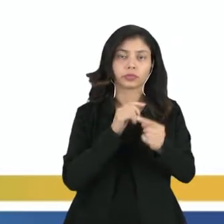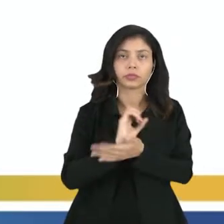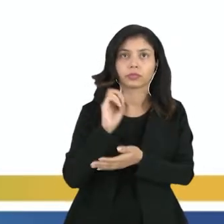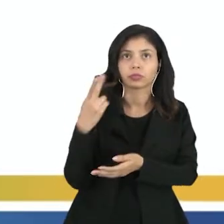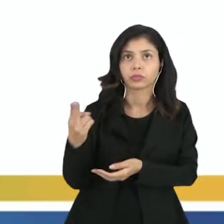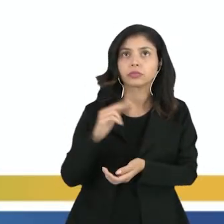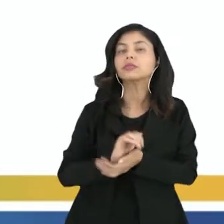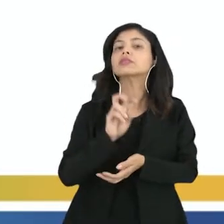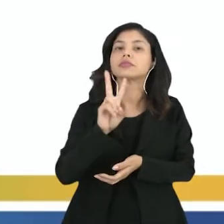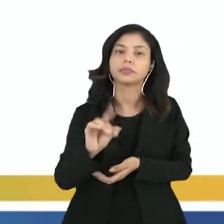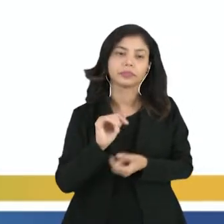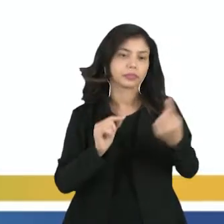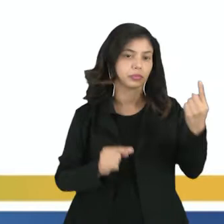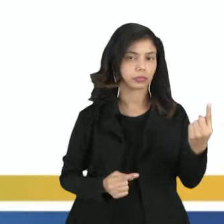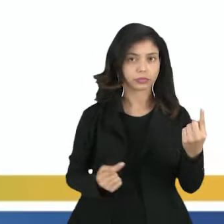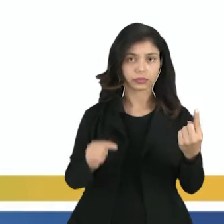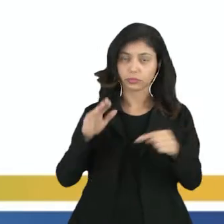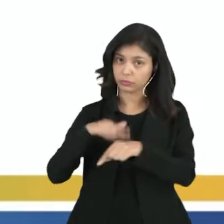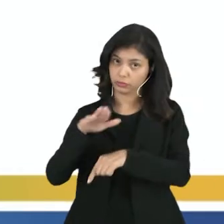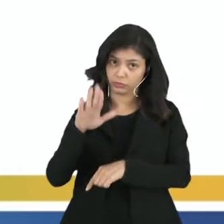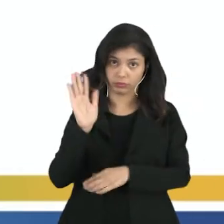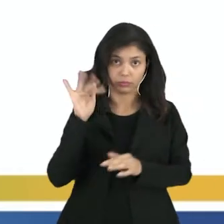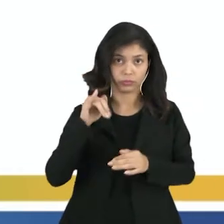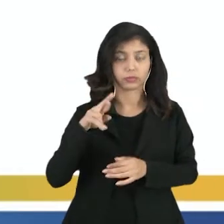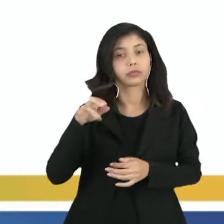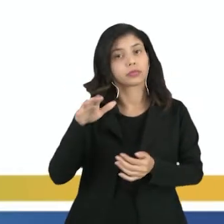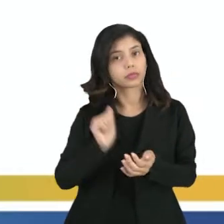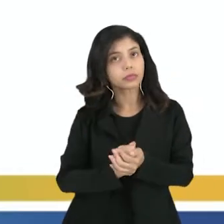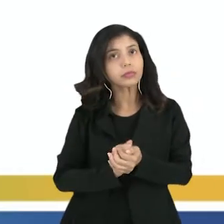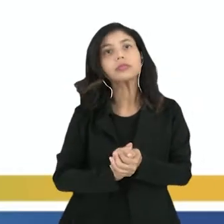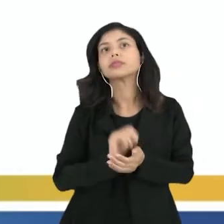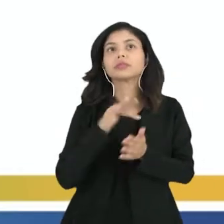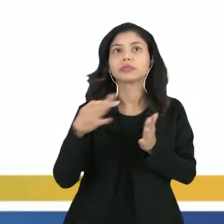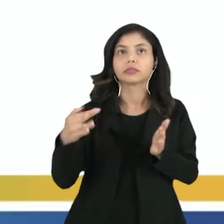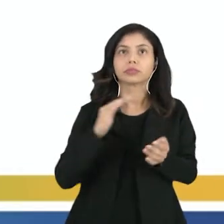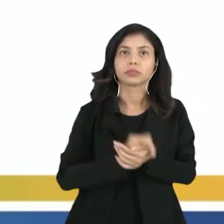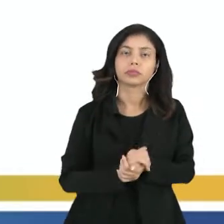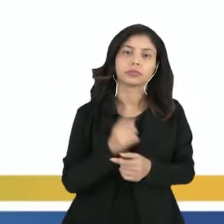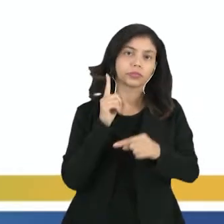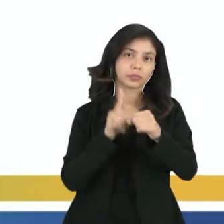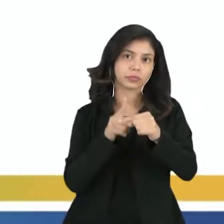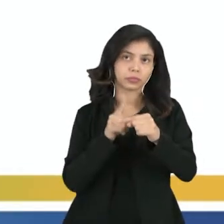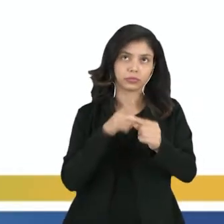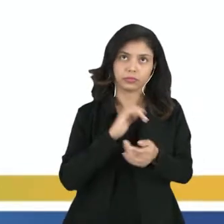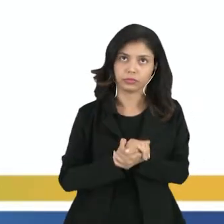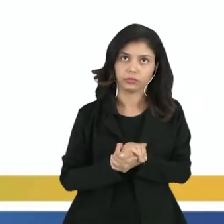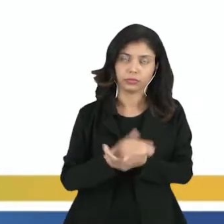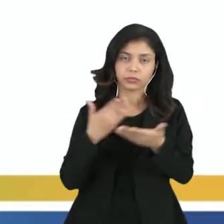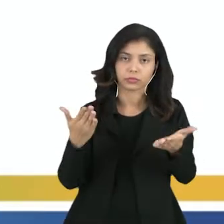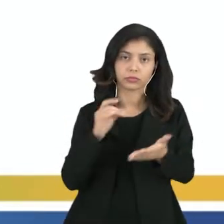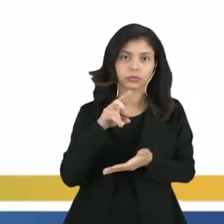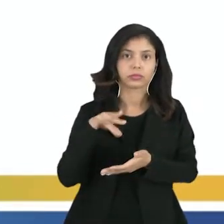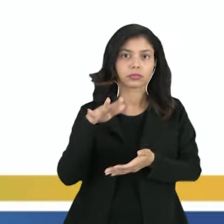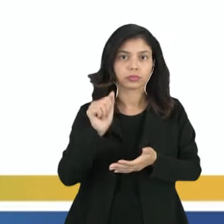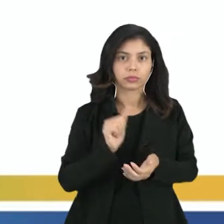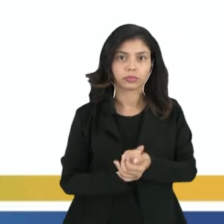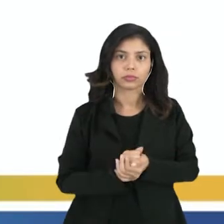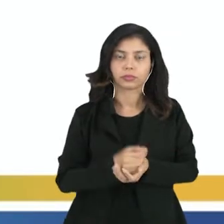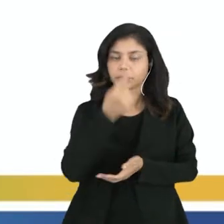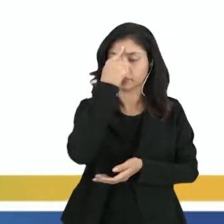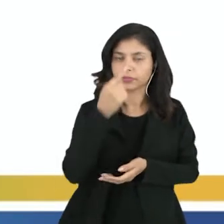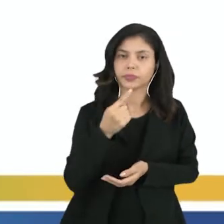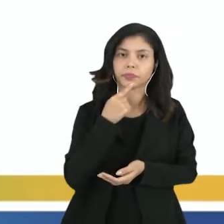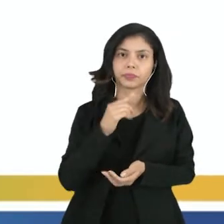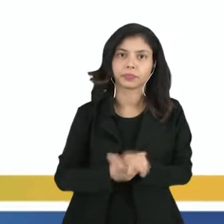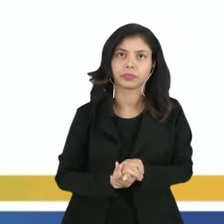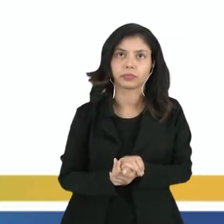ou seja, vai de 1 a mais infinito, a função logarítmica é positiva. Está aí o domínio, né, e a